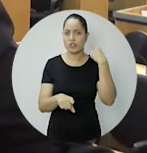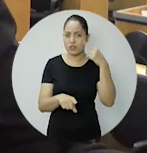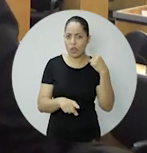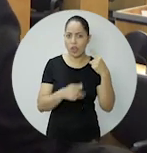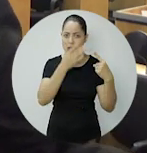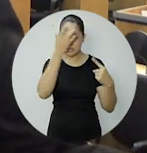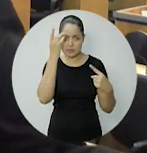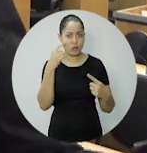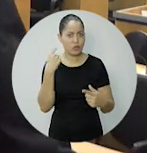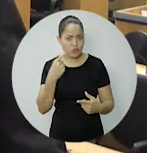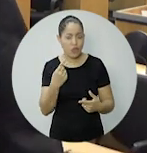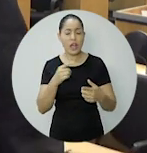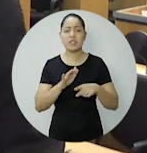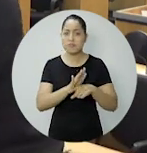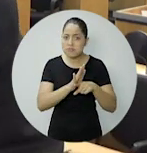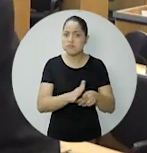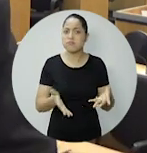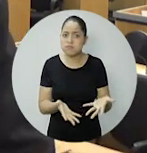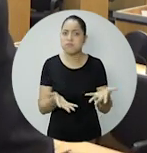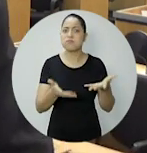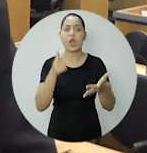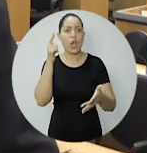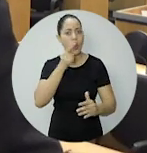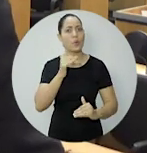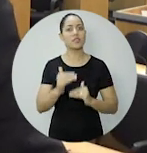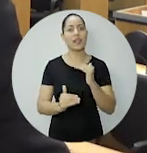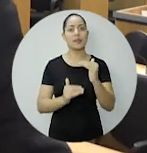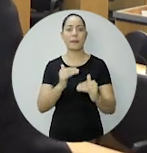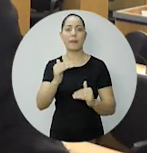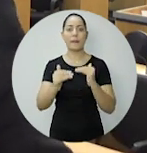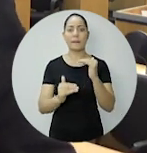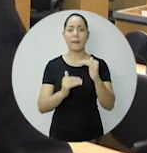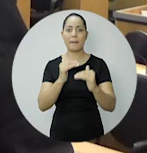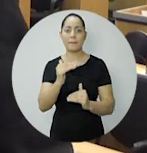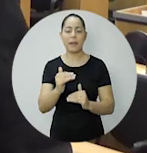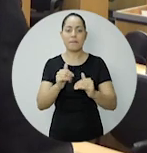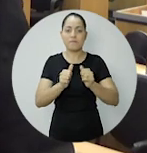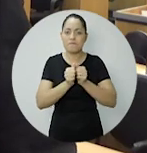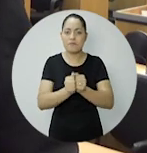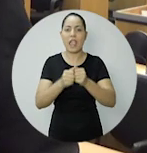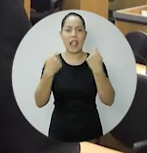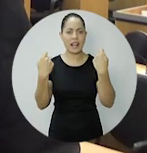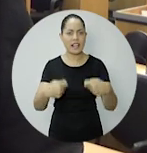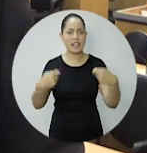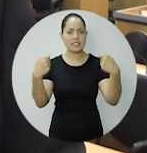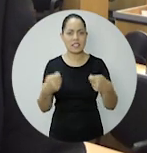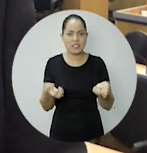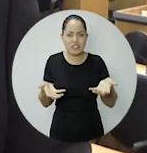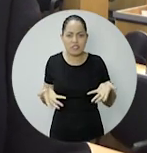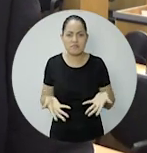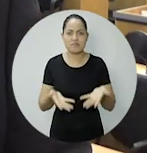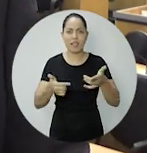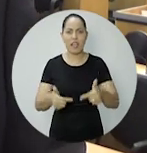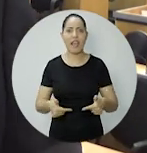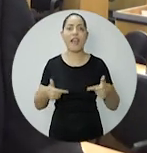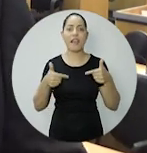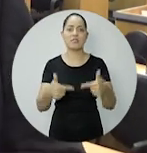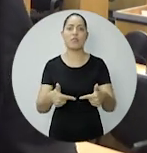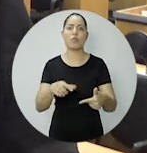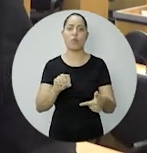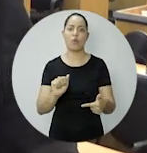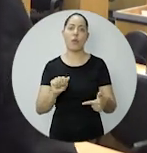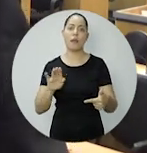advogados, isto só faz crescer o apego, a necessidade de ações da ordem,